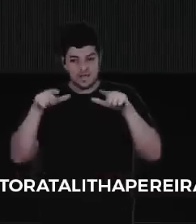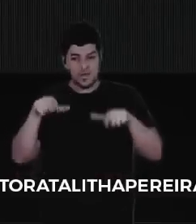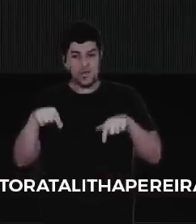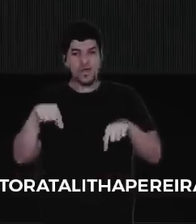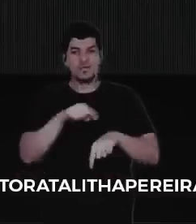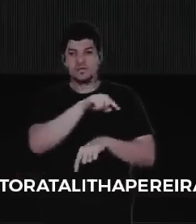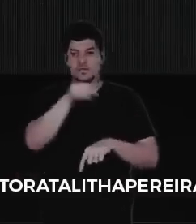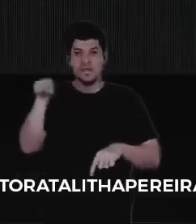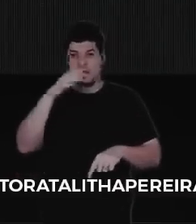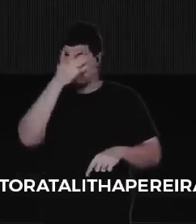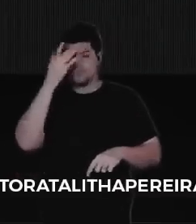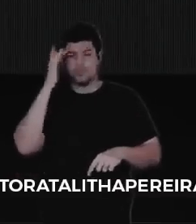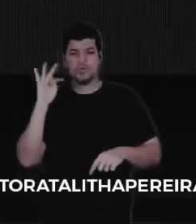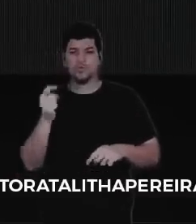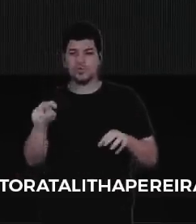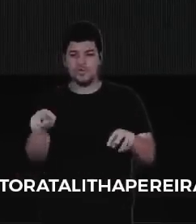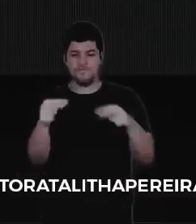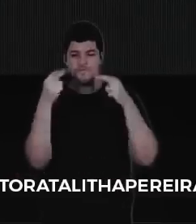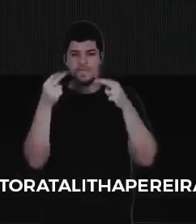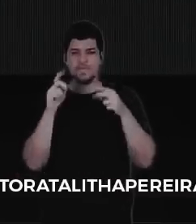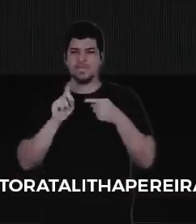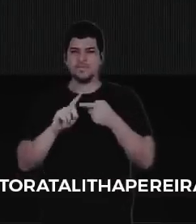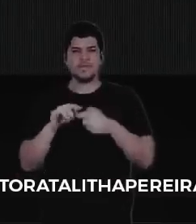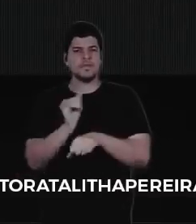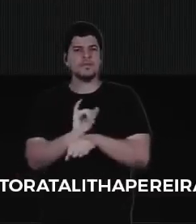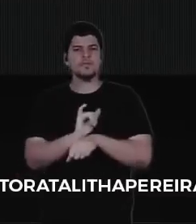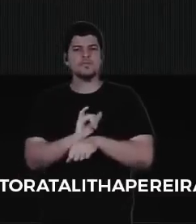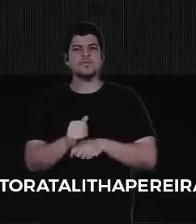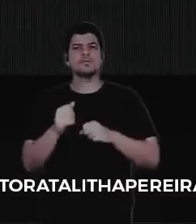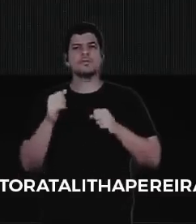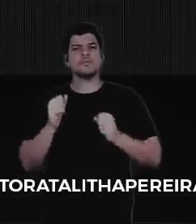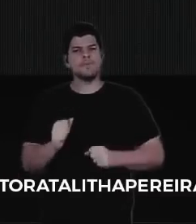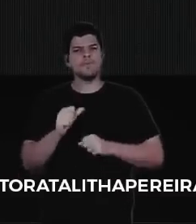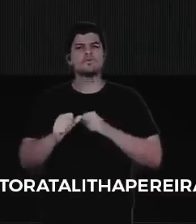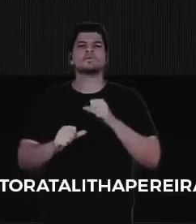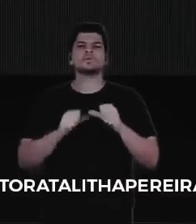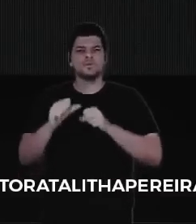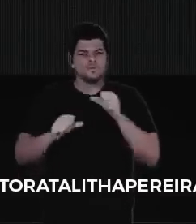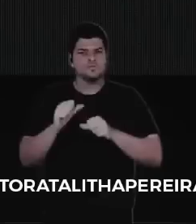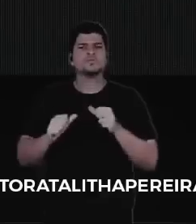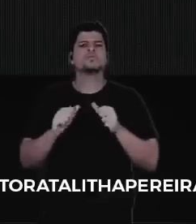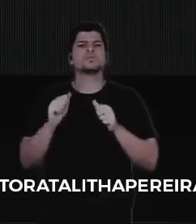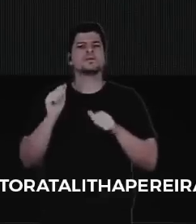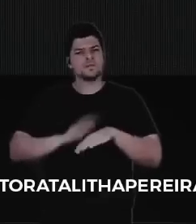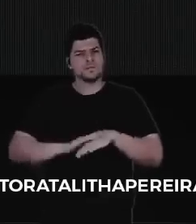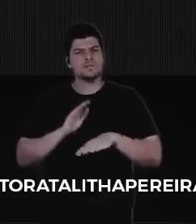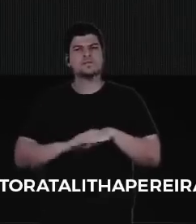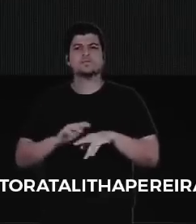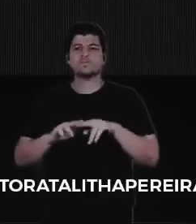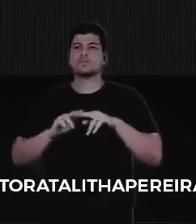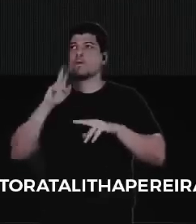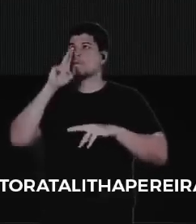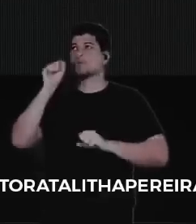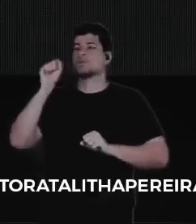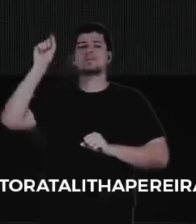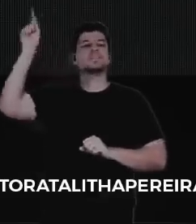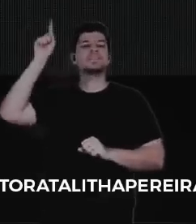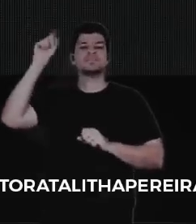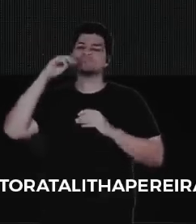local, o pessoal que está nos assistindo, que não possa ser transformado, mudado pelo poder de Deus.